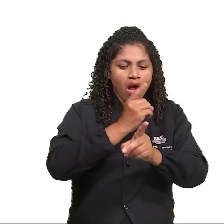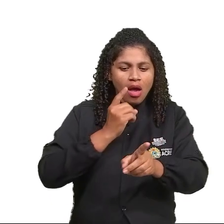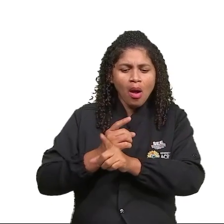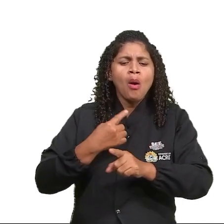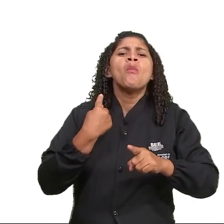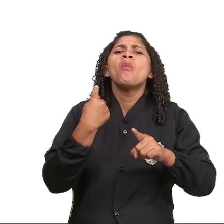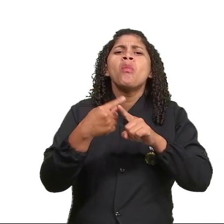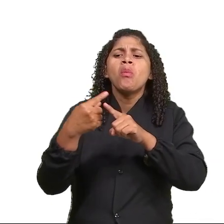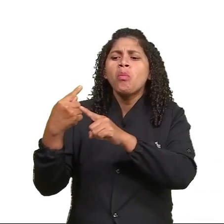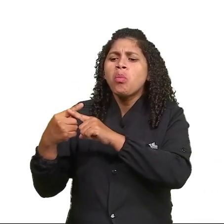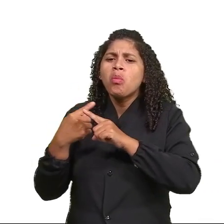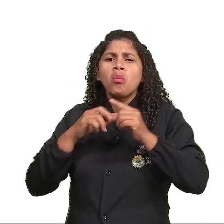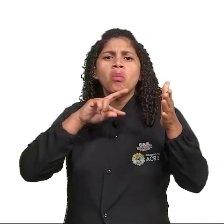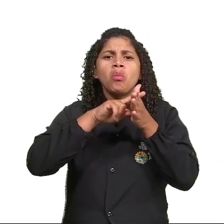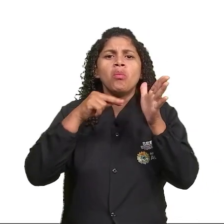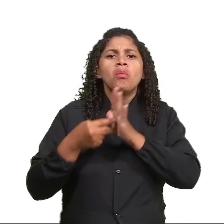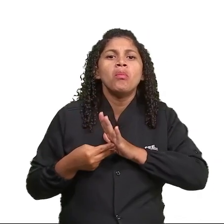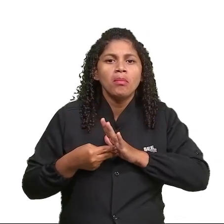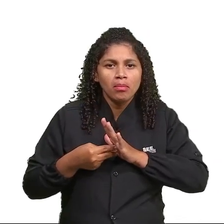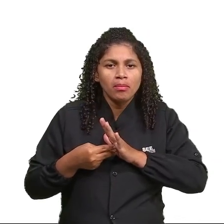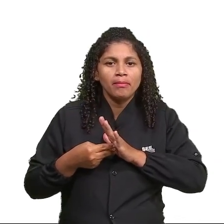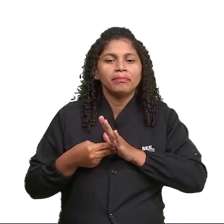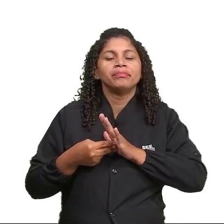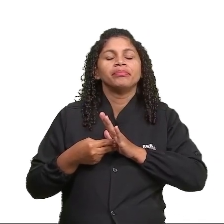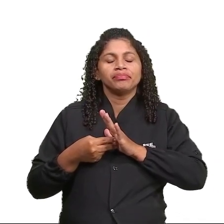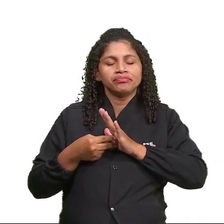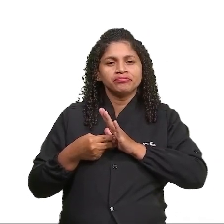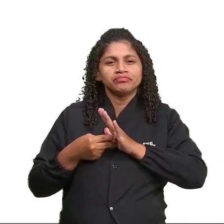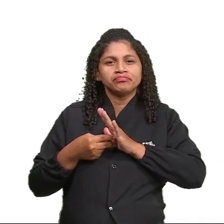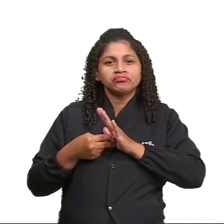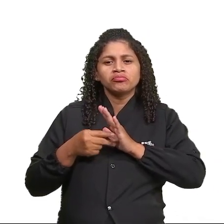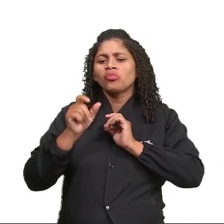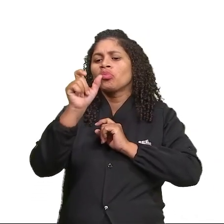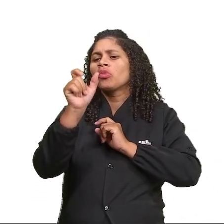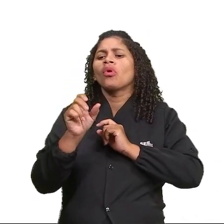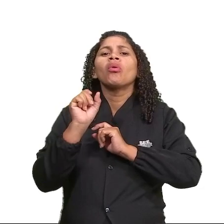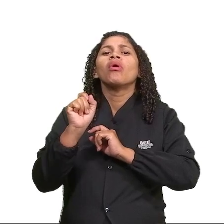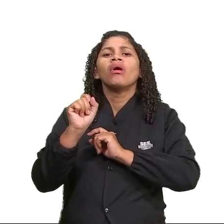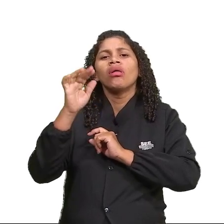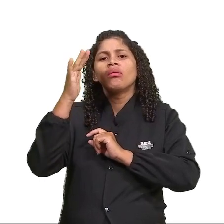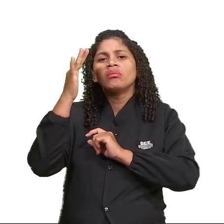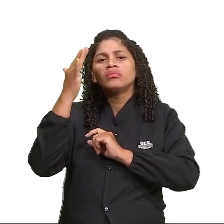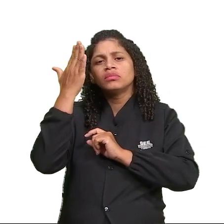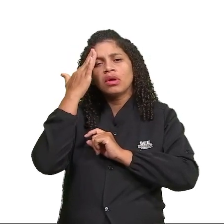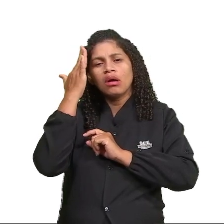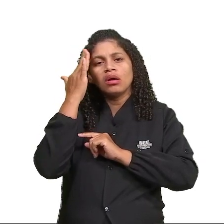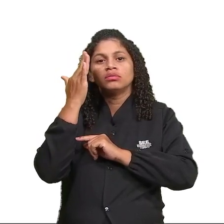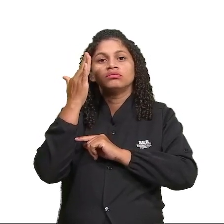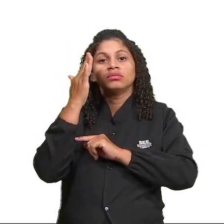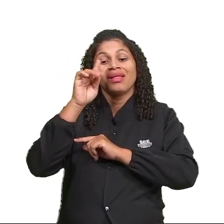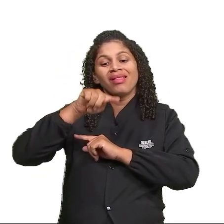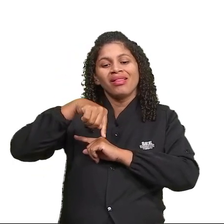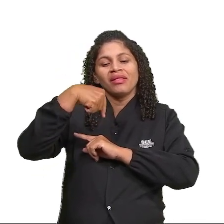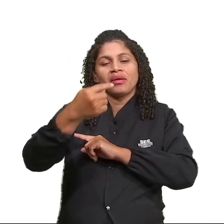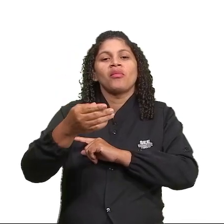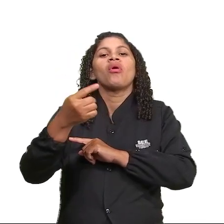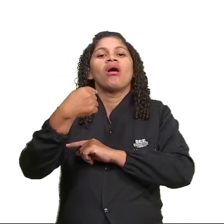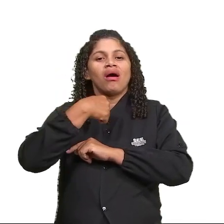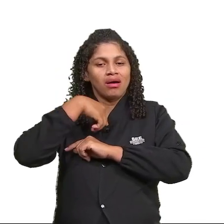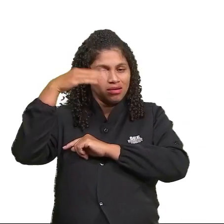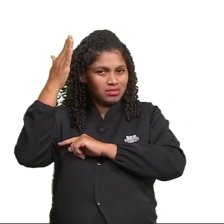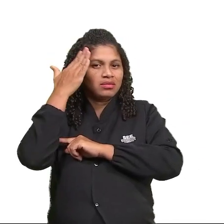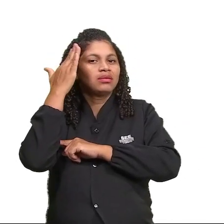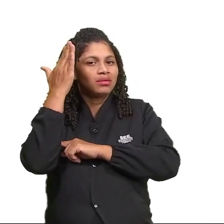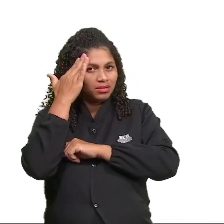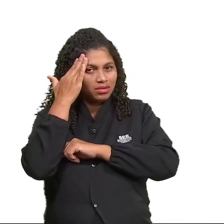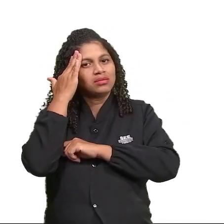de. De quê? Quem sabe, se mais tarde saberei. Como eu estou escrevendo na mesma hora em que